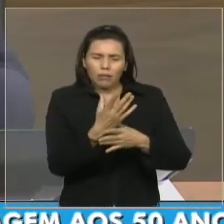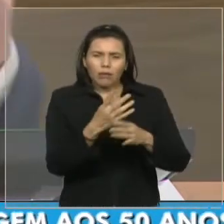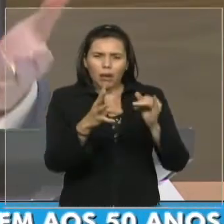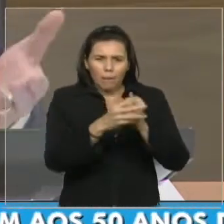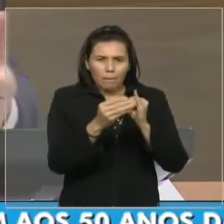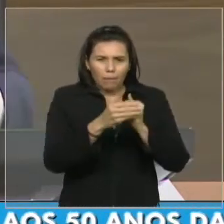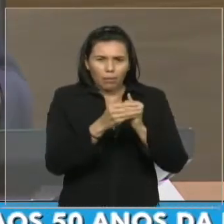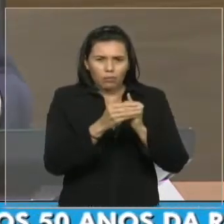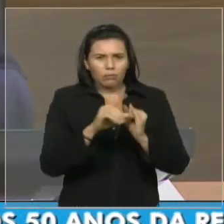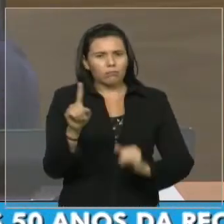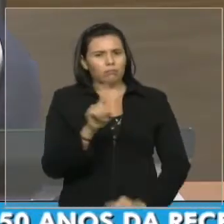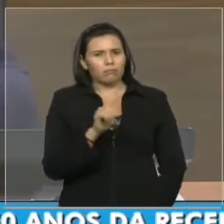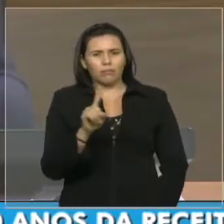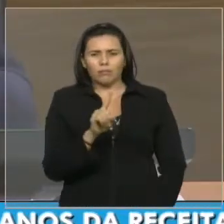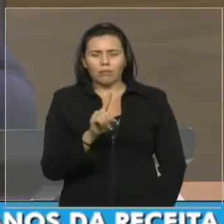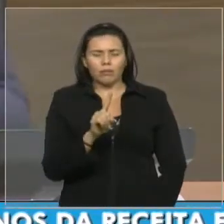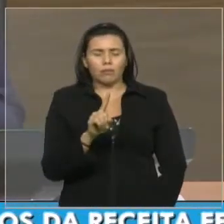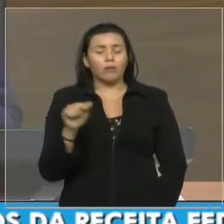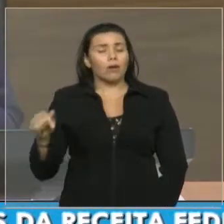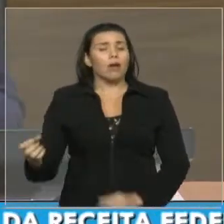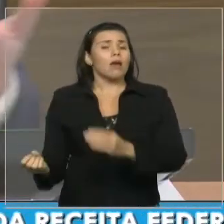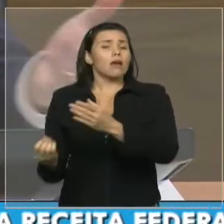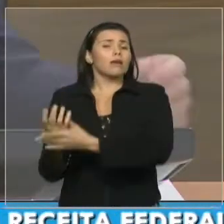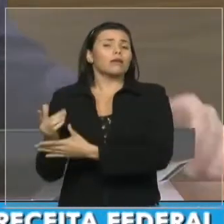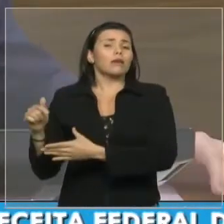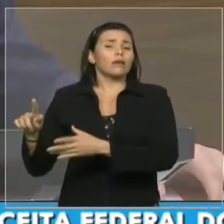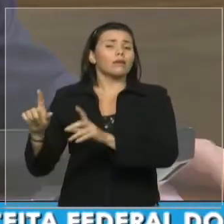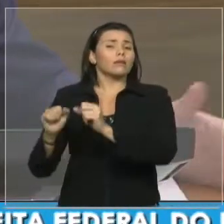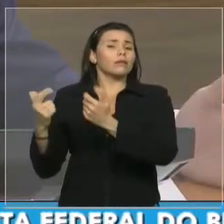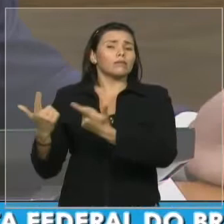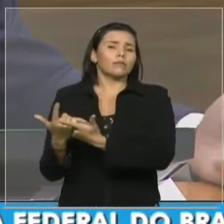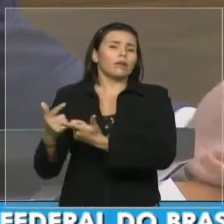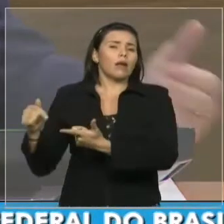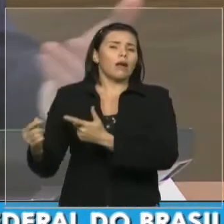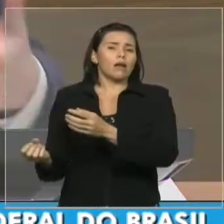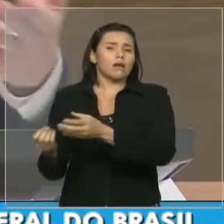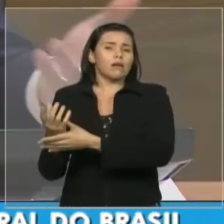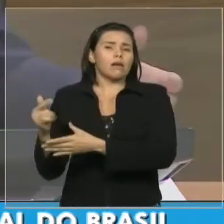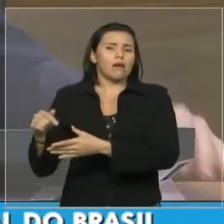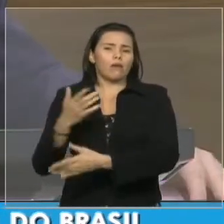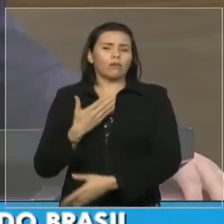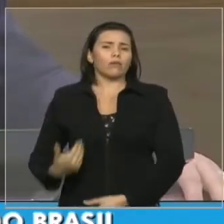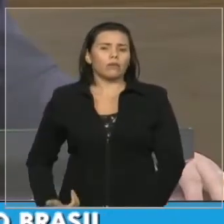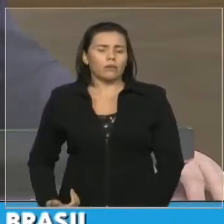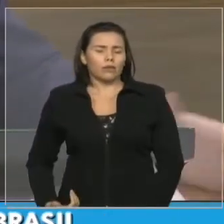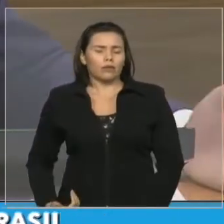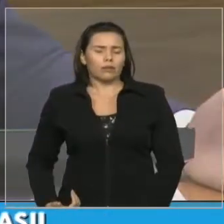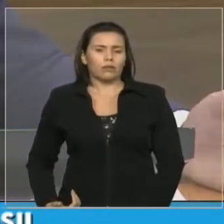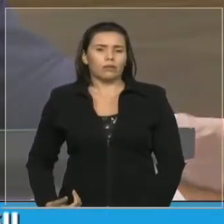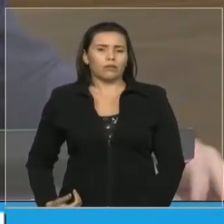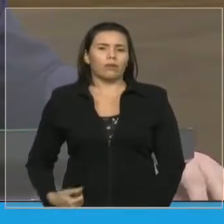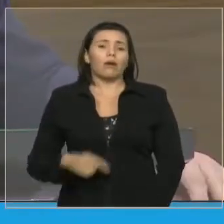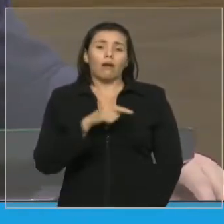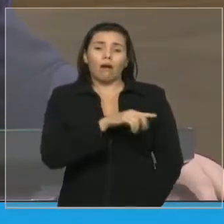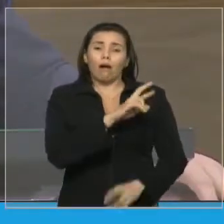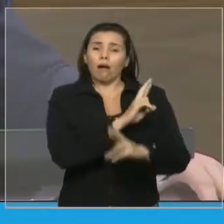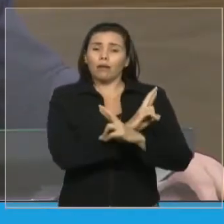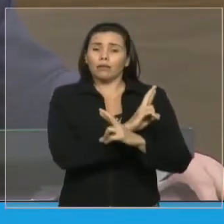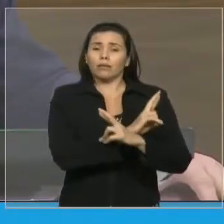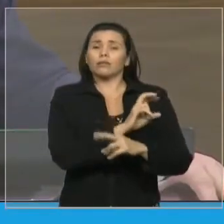é administrar, fiscalizar e garantir o máximo possível que a lei seja cumprida e que